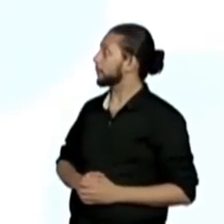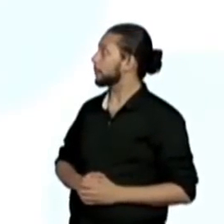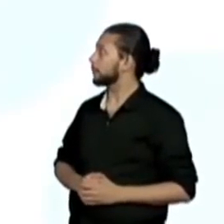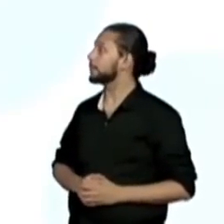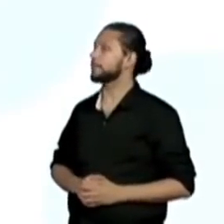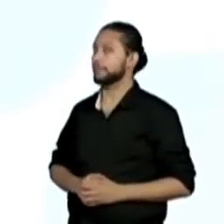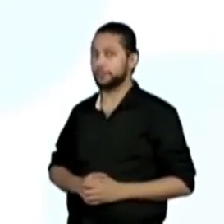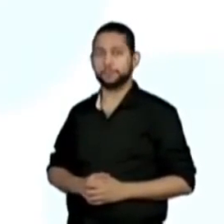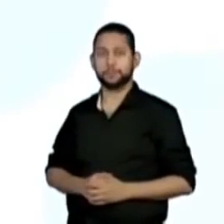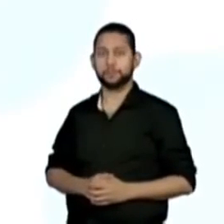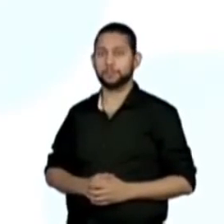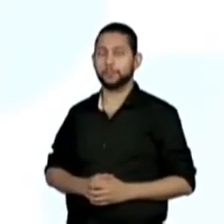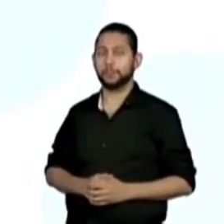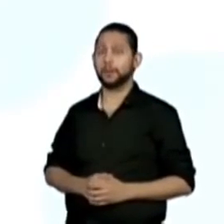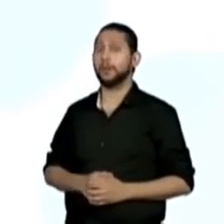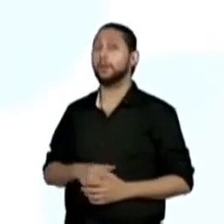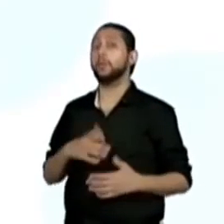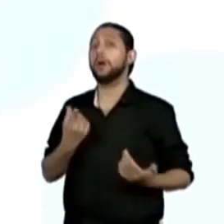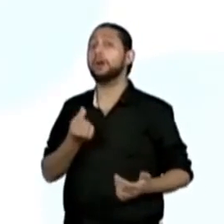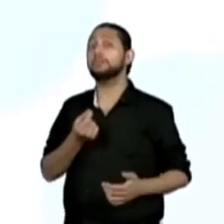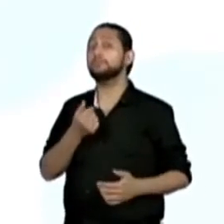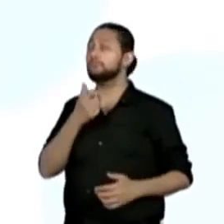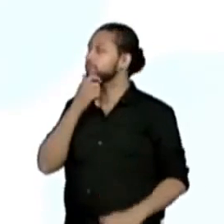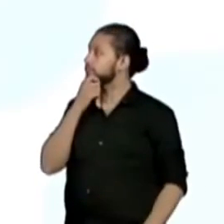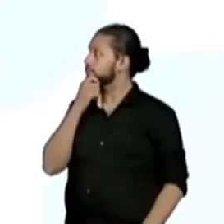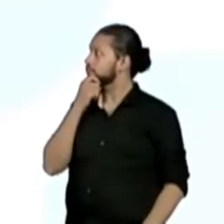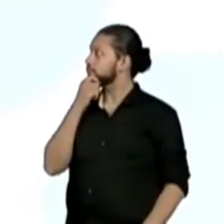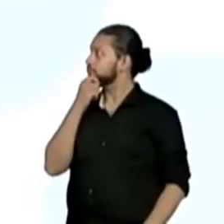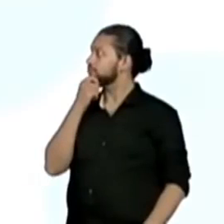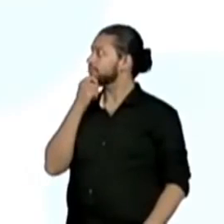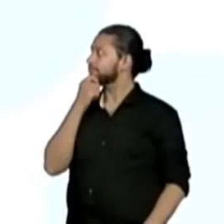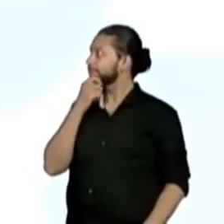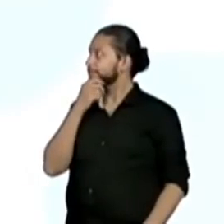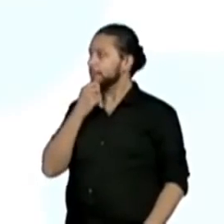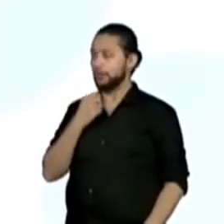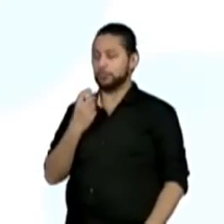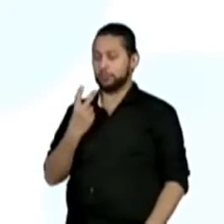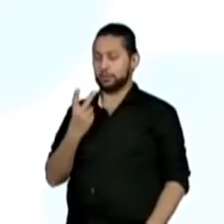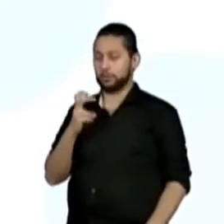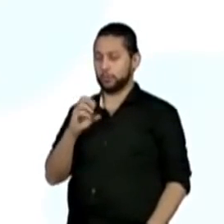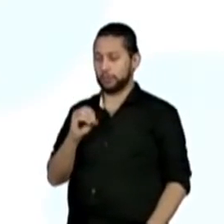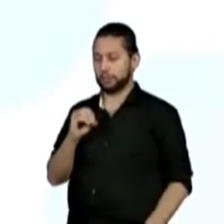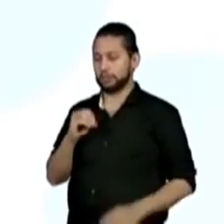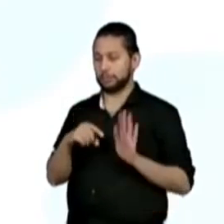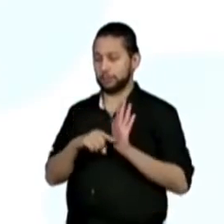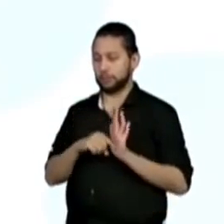que vai me resultar em qual valor 250 -